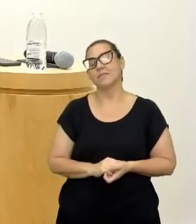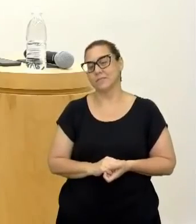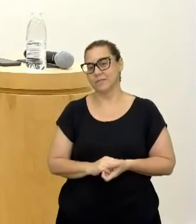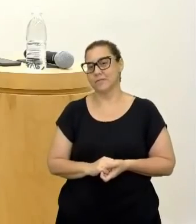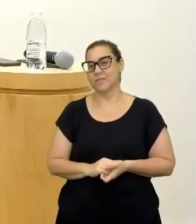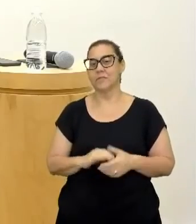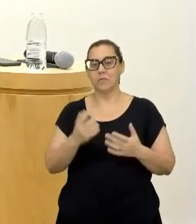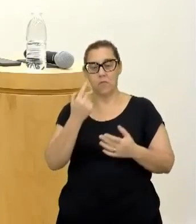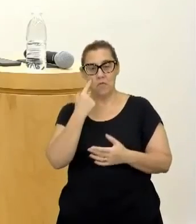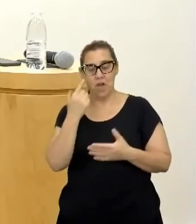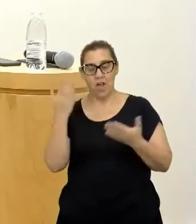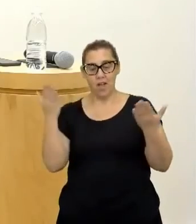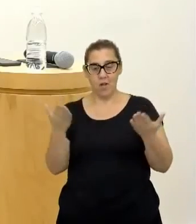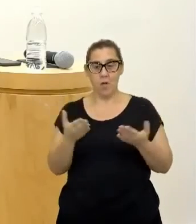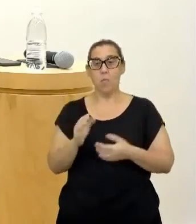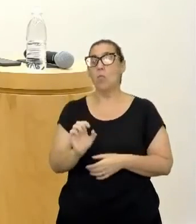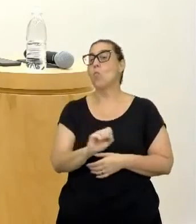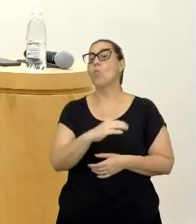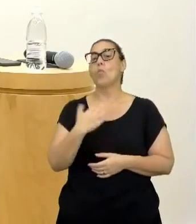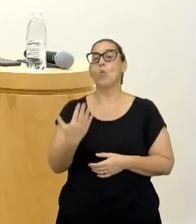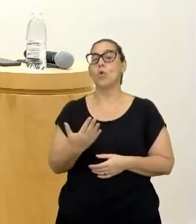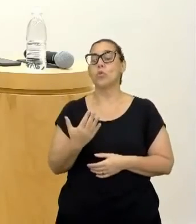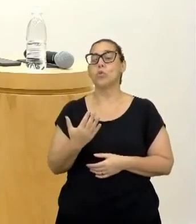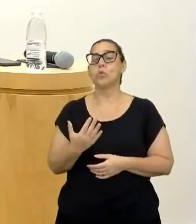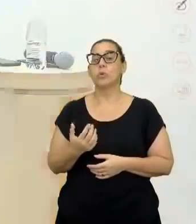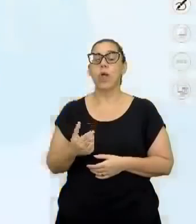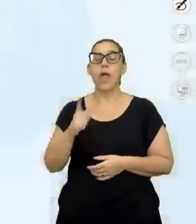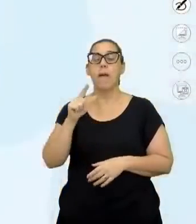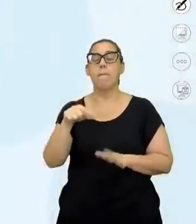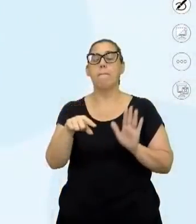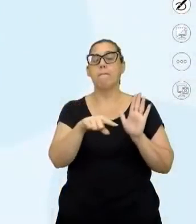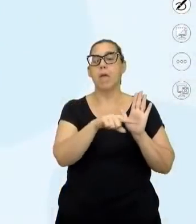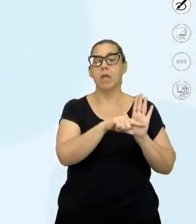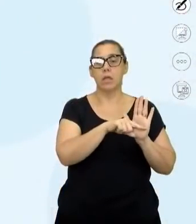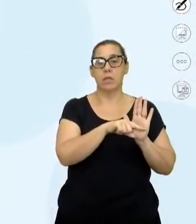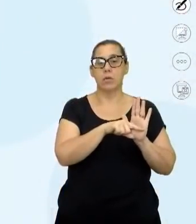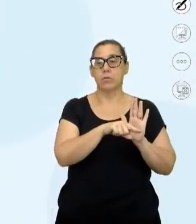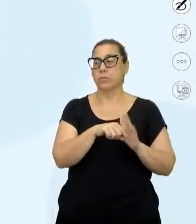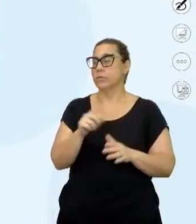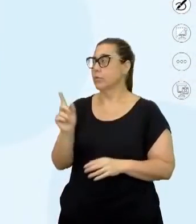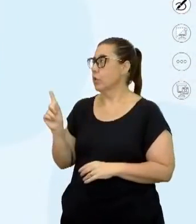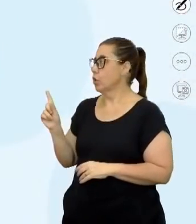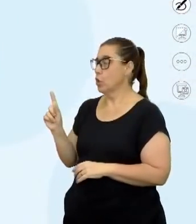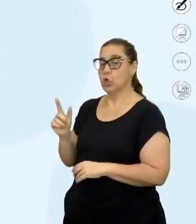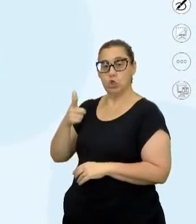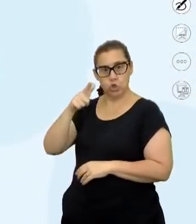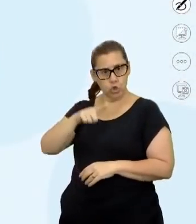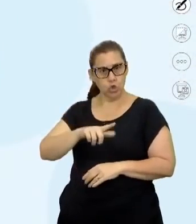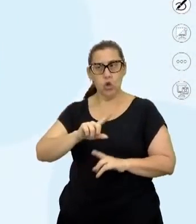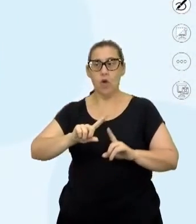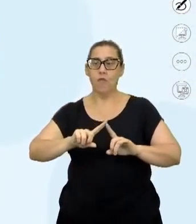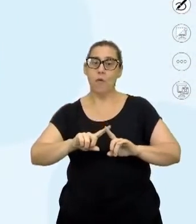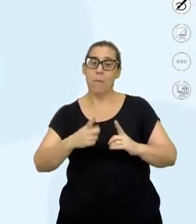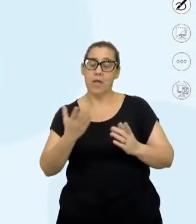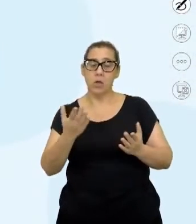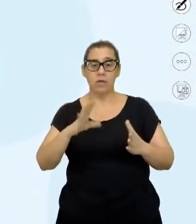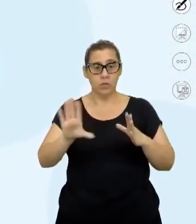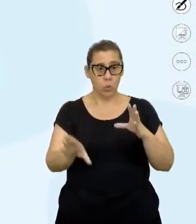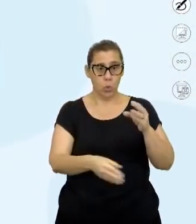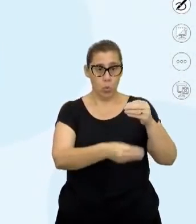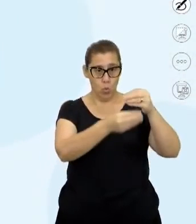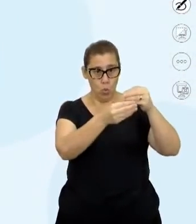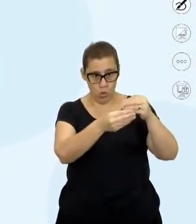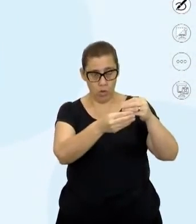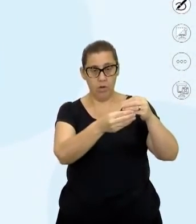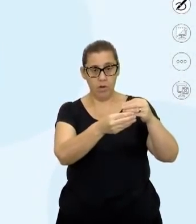animação. Vamos ver então, quando aqui no meio é menos, tá certo? Vamos fazer de novo, só que agora em vez de eu acrescentar